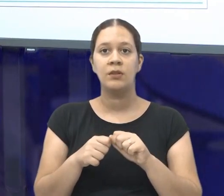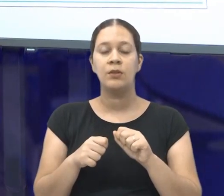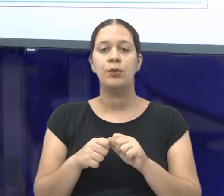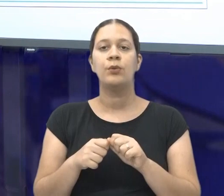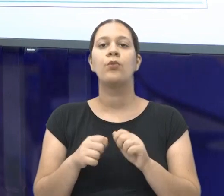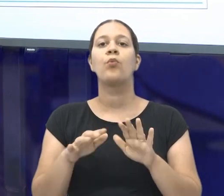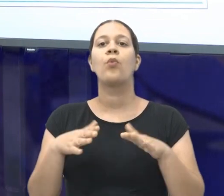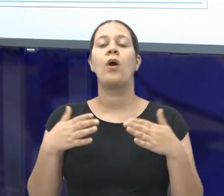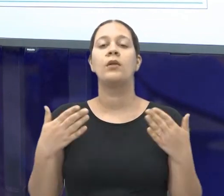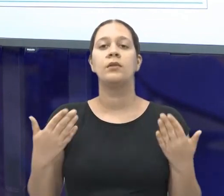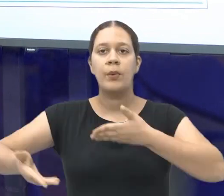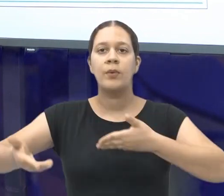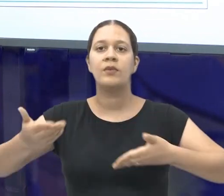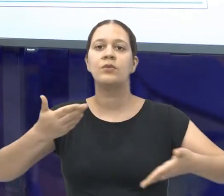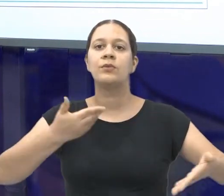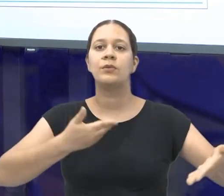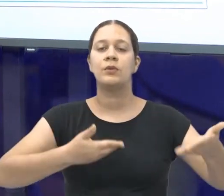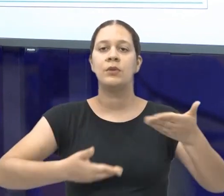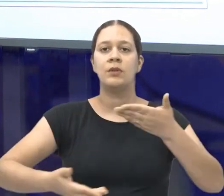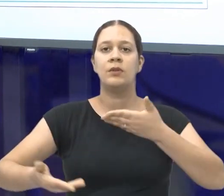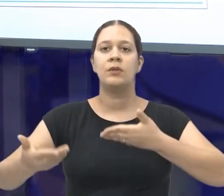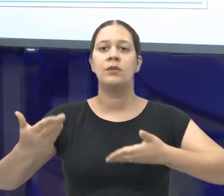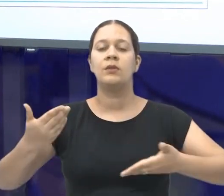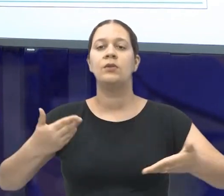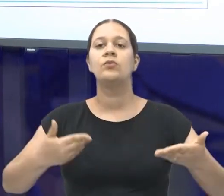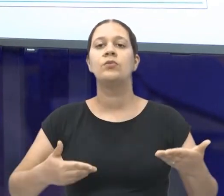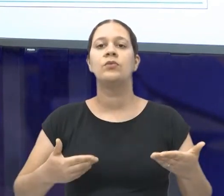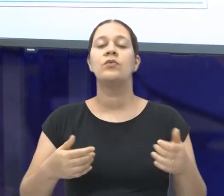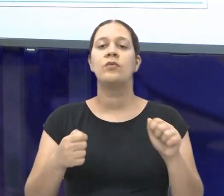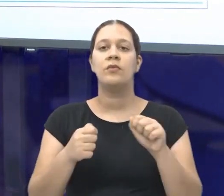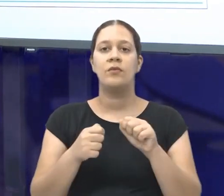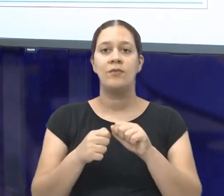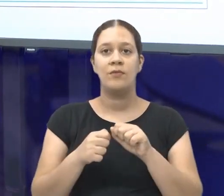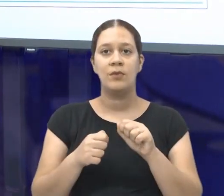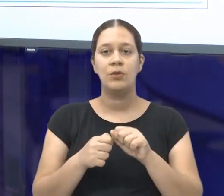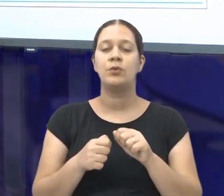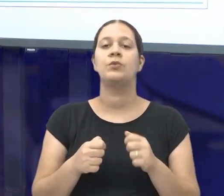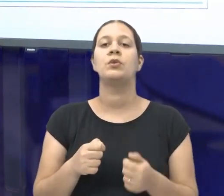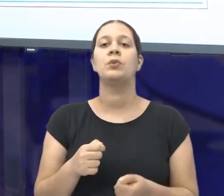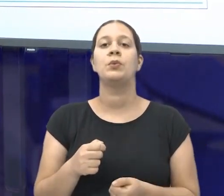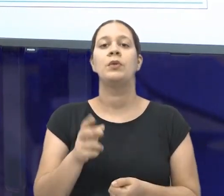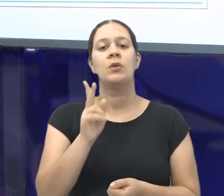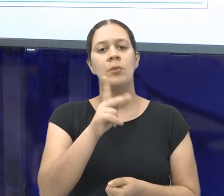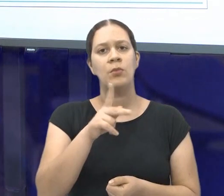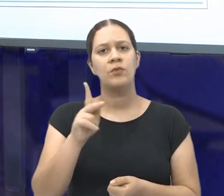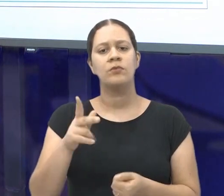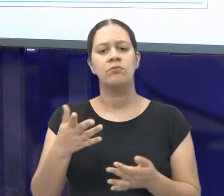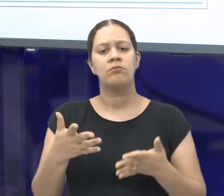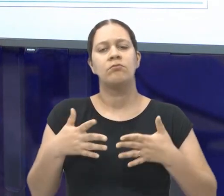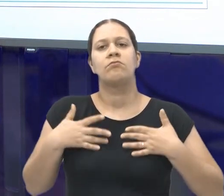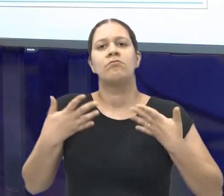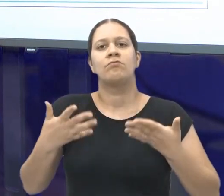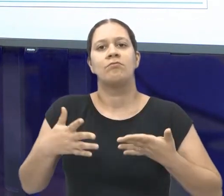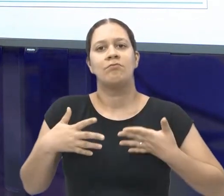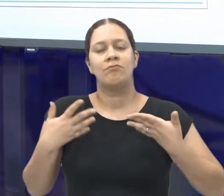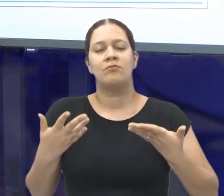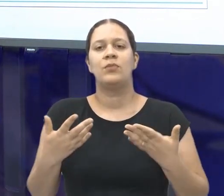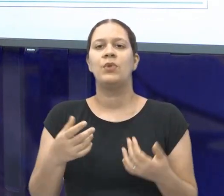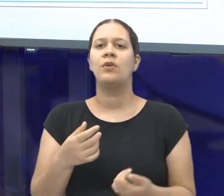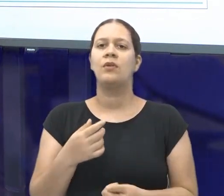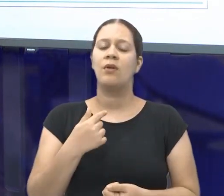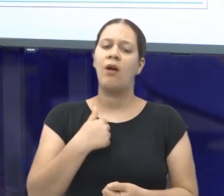você escolheu? Compartilhe com seus colegas do 6º ano. Fale para a sua professora, certamente ela vai ficar contente se você